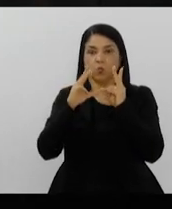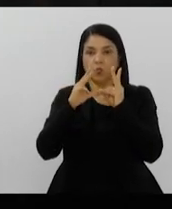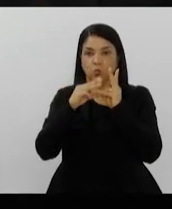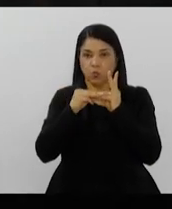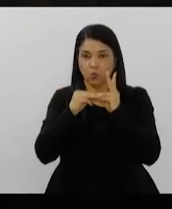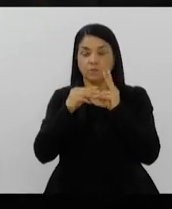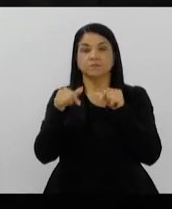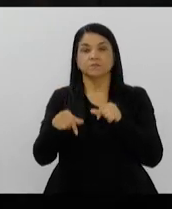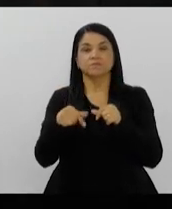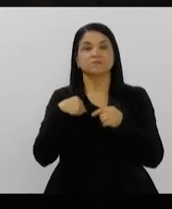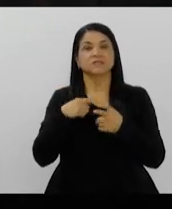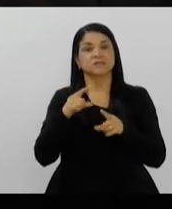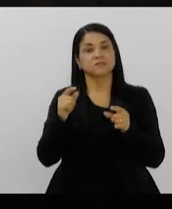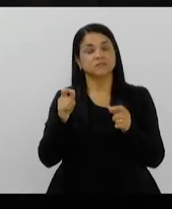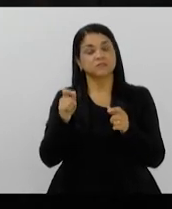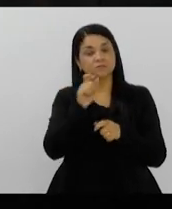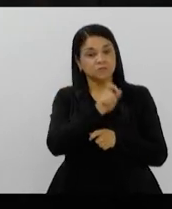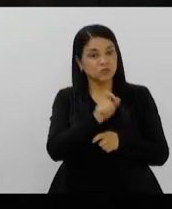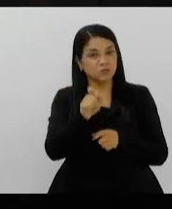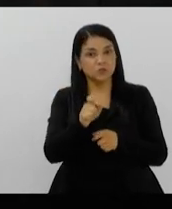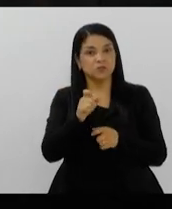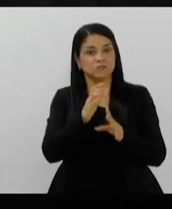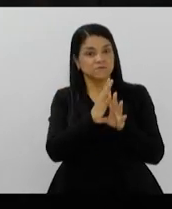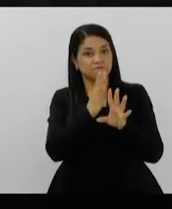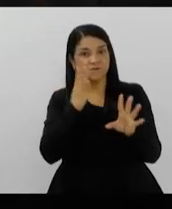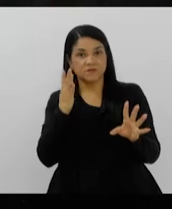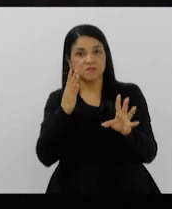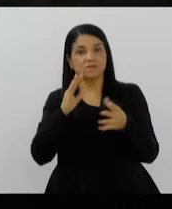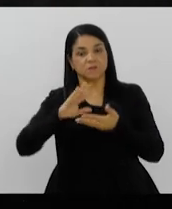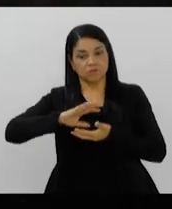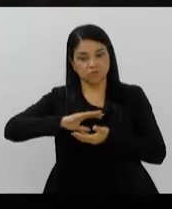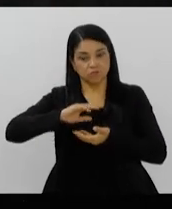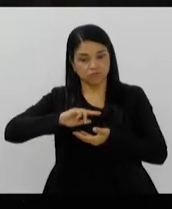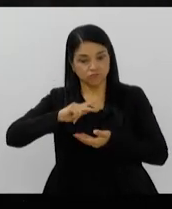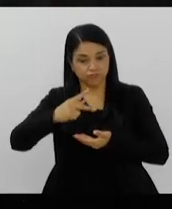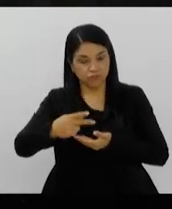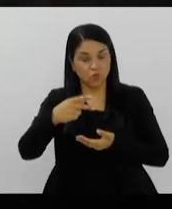transplante de órgãos, no qual o Brasil é referência, então não foi um ataque só àquelas